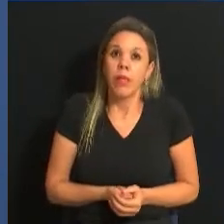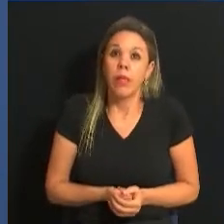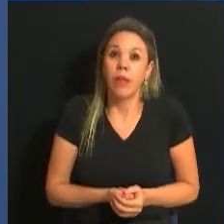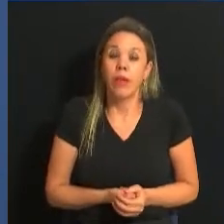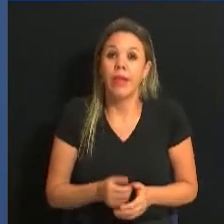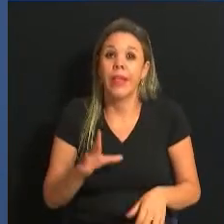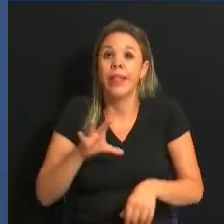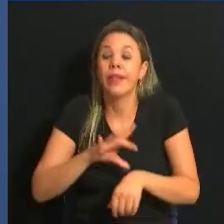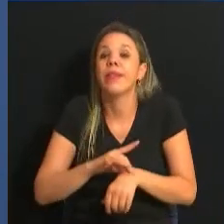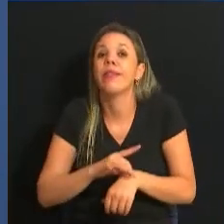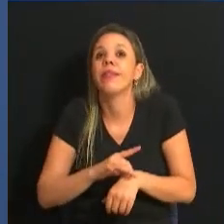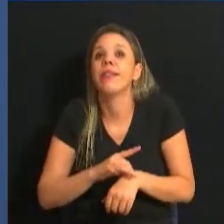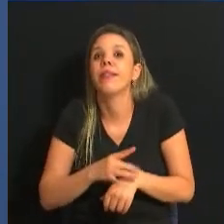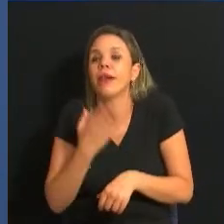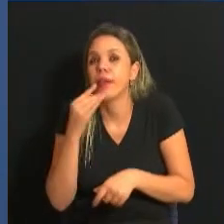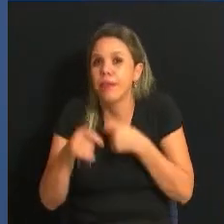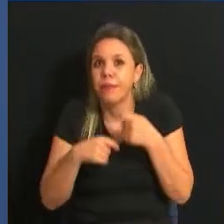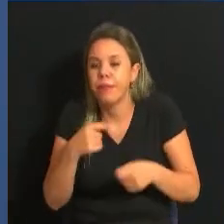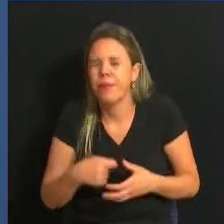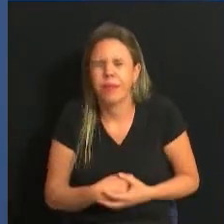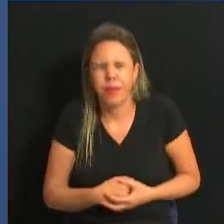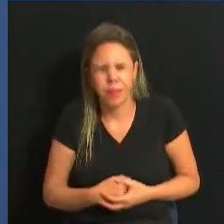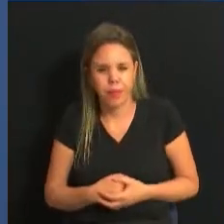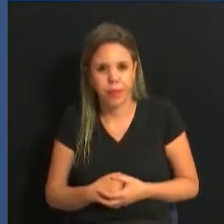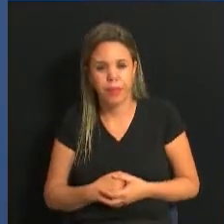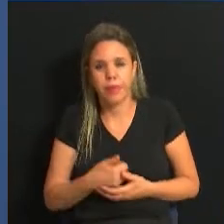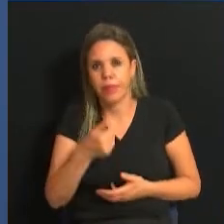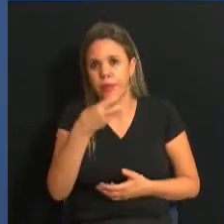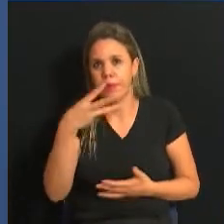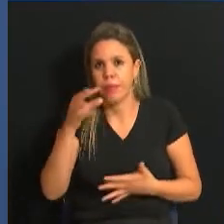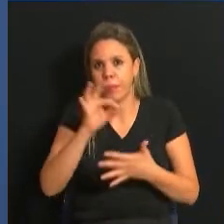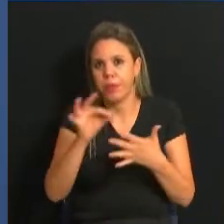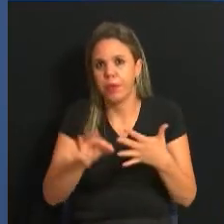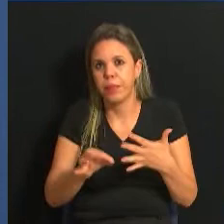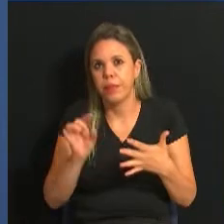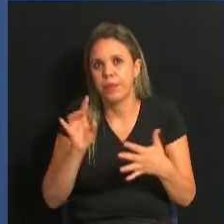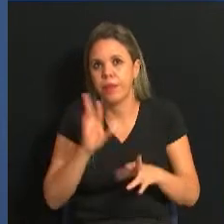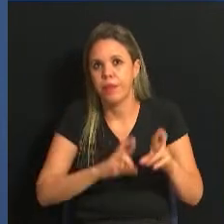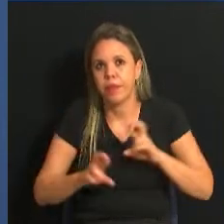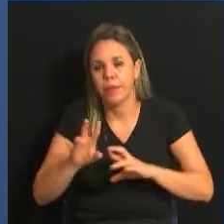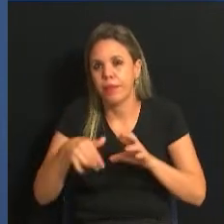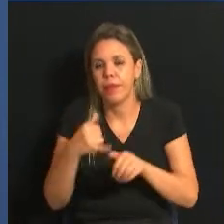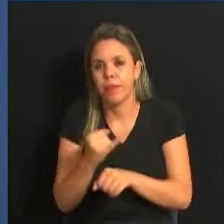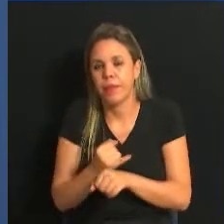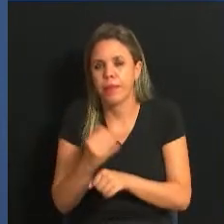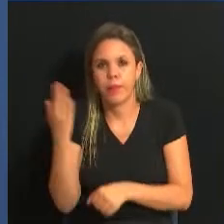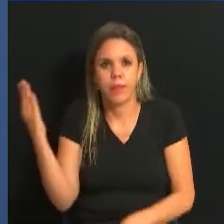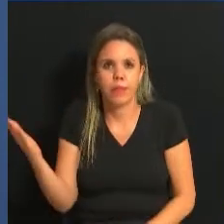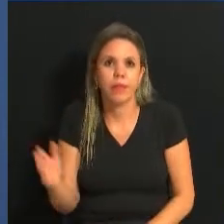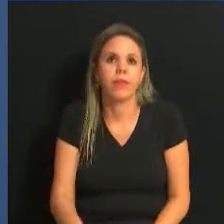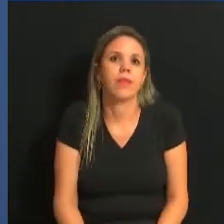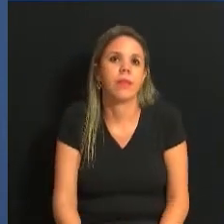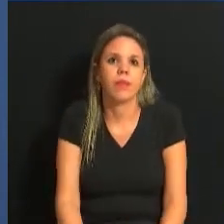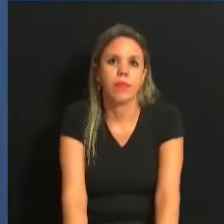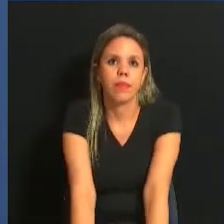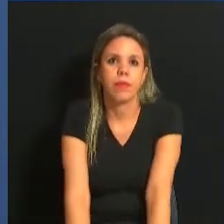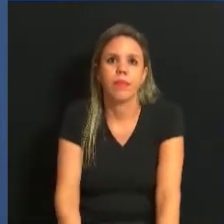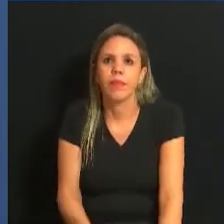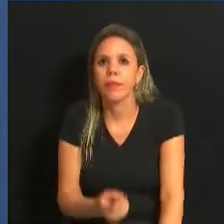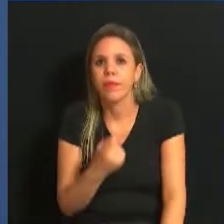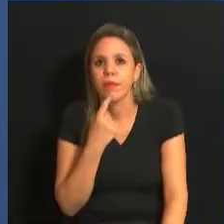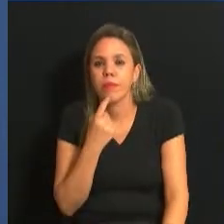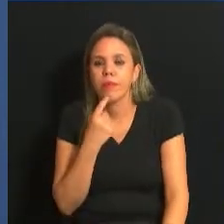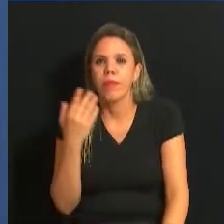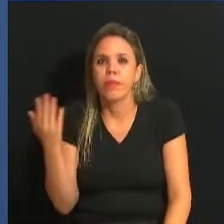segurança alimentar. Os 13 itens da pauta você pode conferir no site da Câmara Municipal de Campinas, que inclusive a